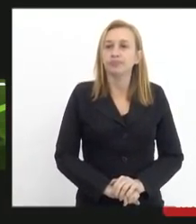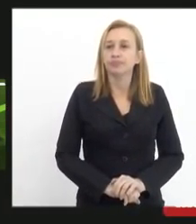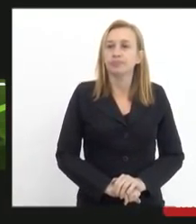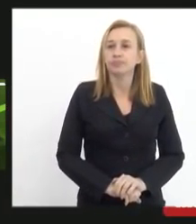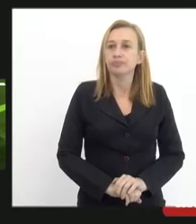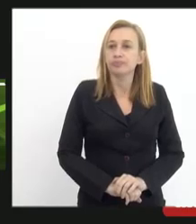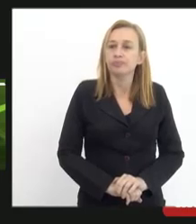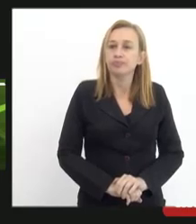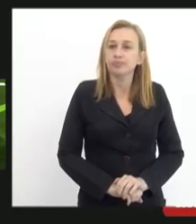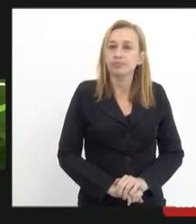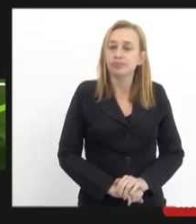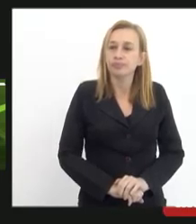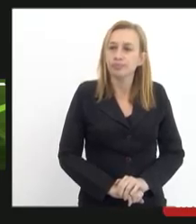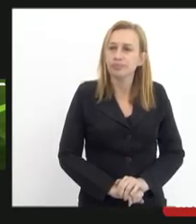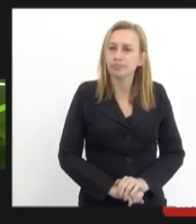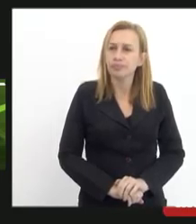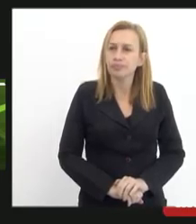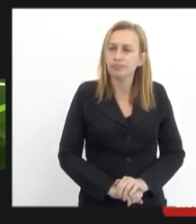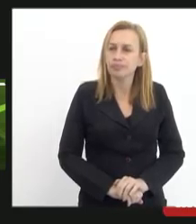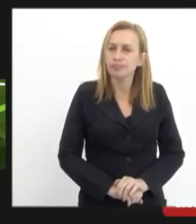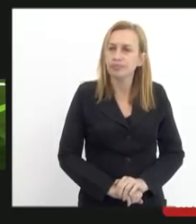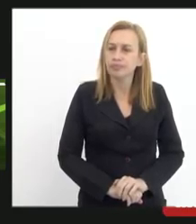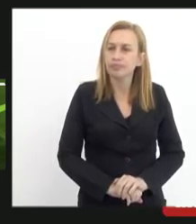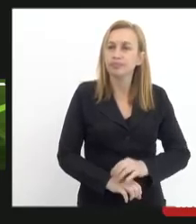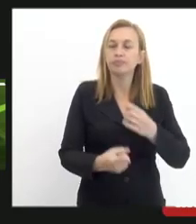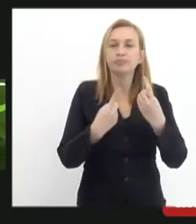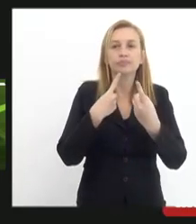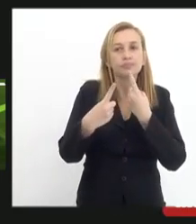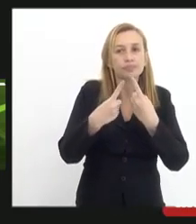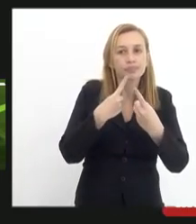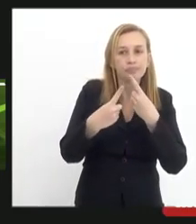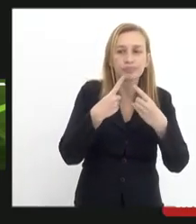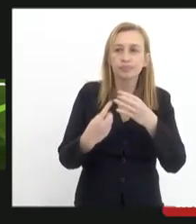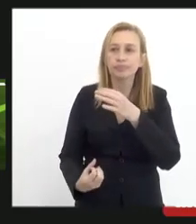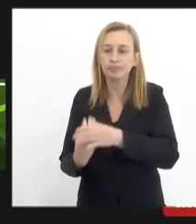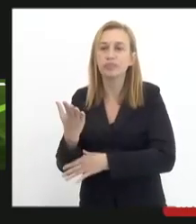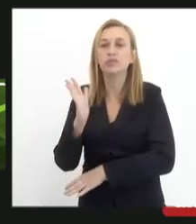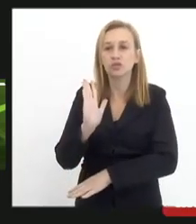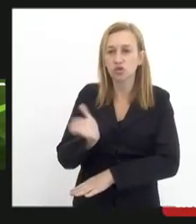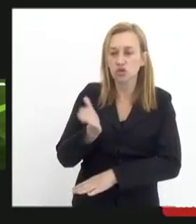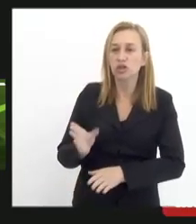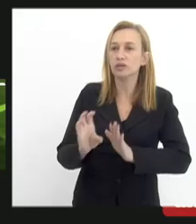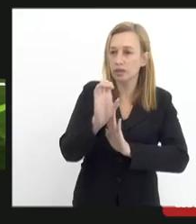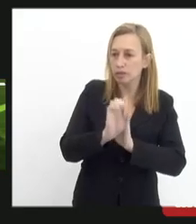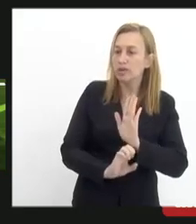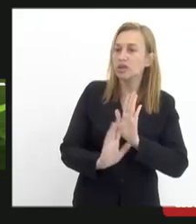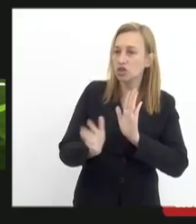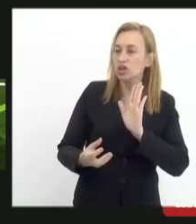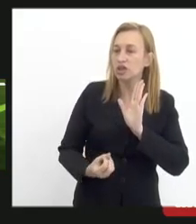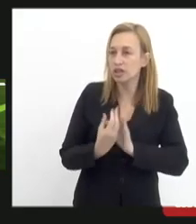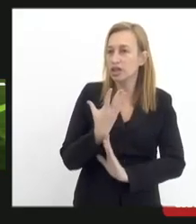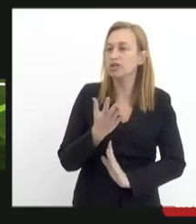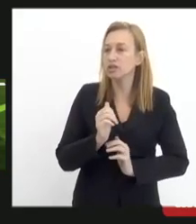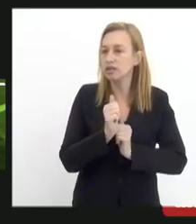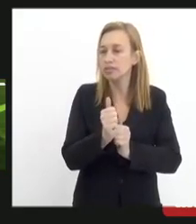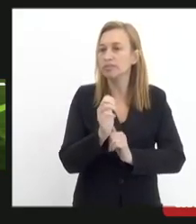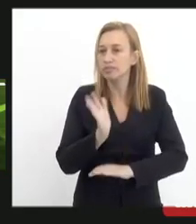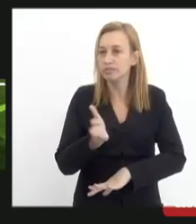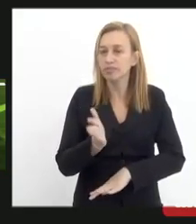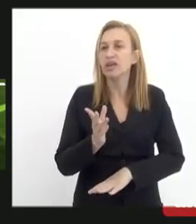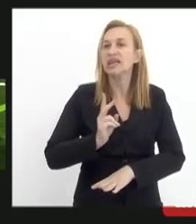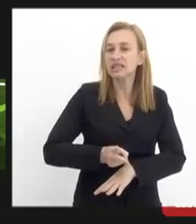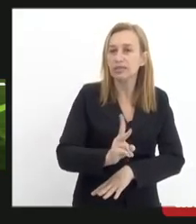que surjam dos debates. Eu mesmo tenho emendas a propor e eu farei nos encaminhamentos. Eu